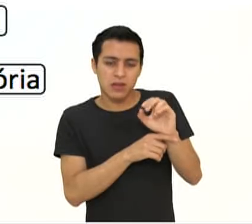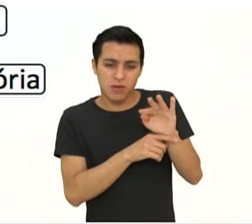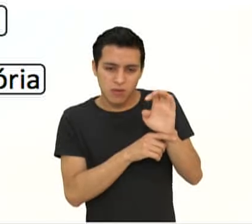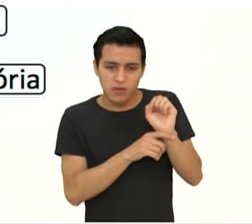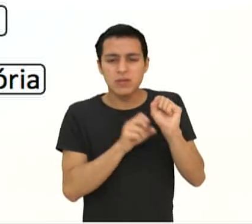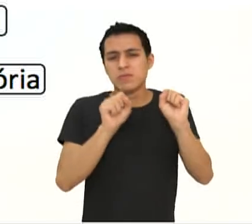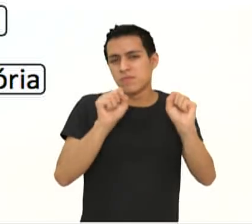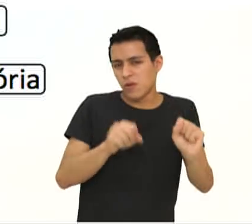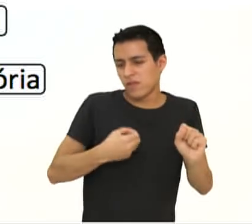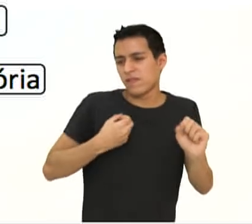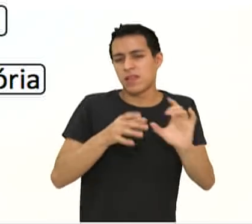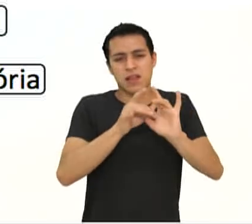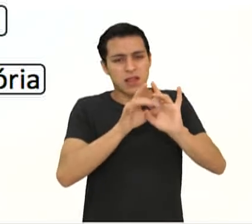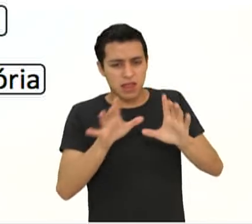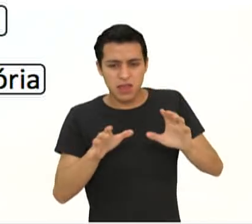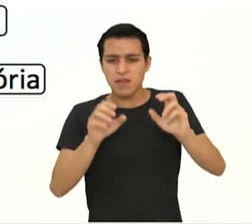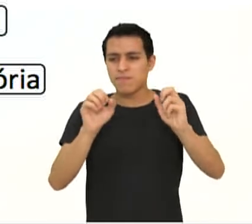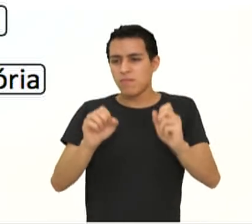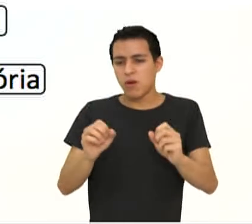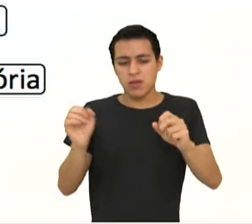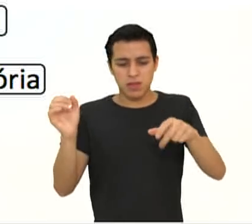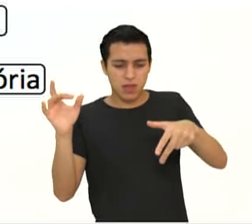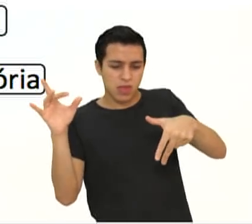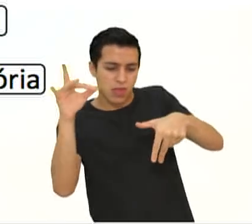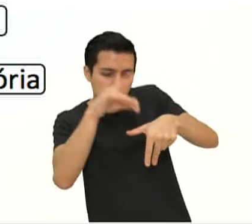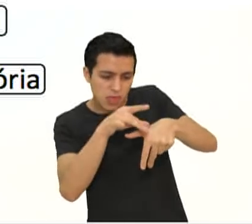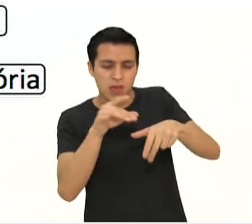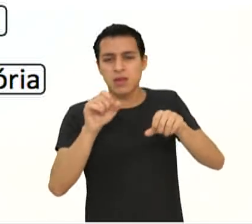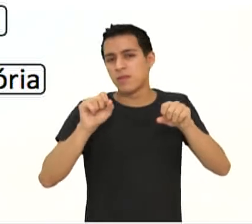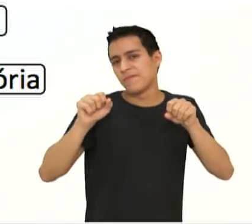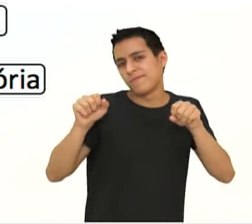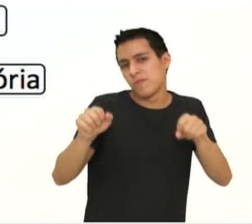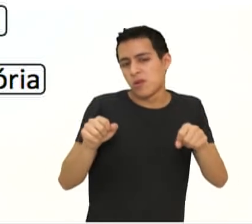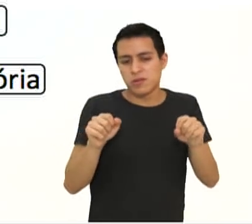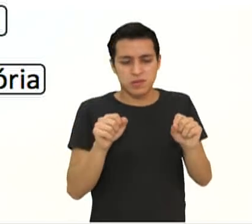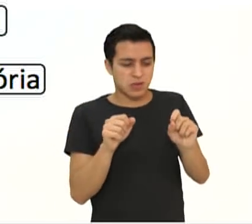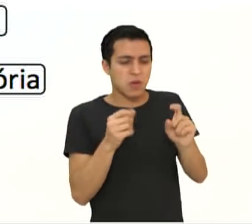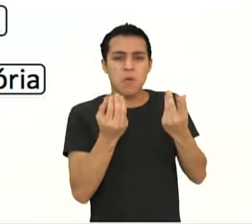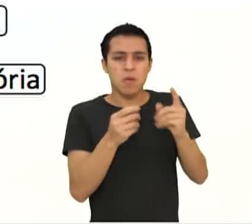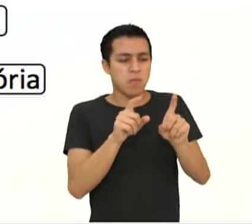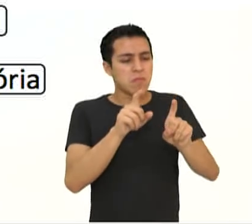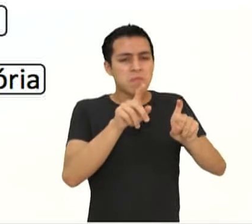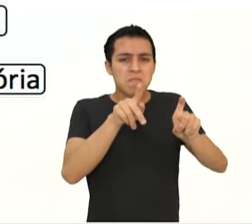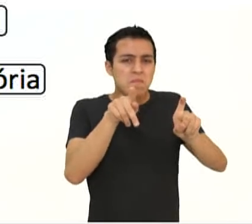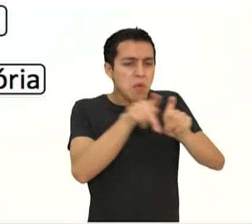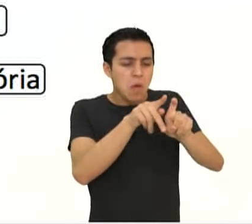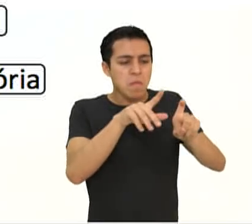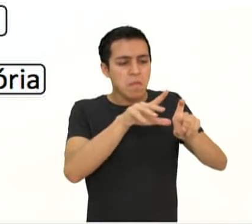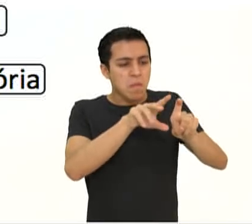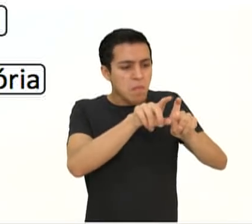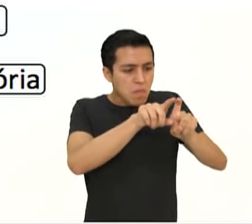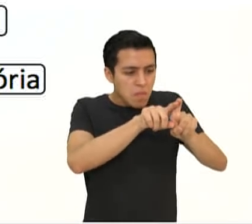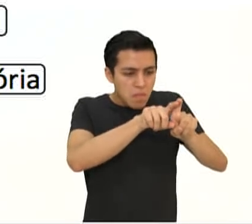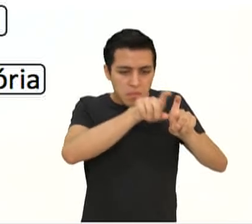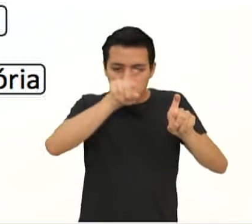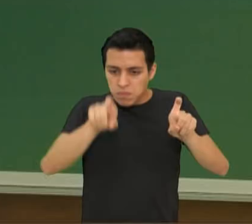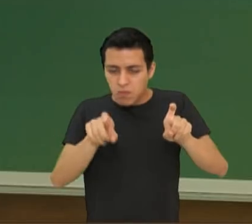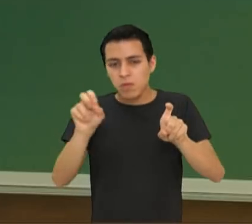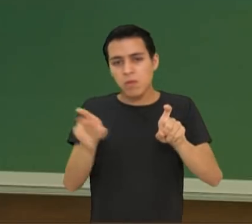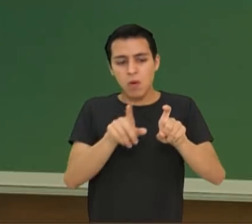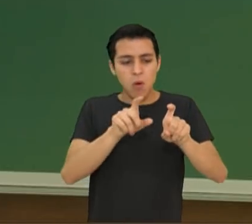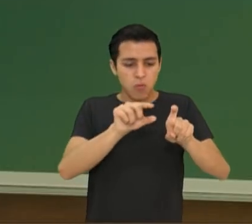vida livre, podem ser parasitas, têm uma reprodução assexuada ou